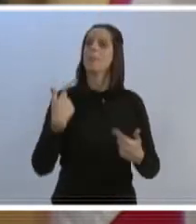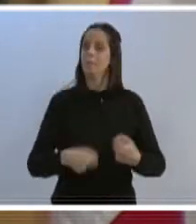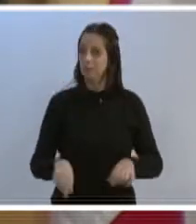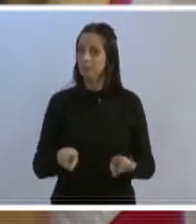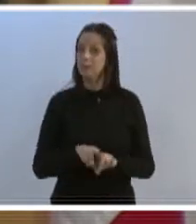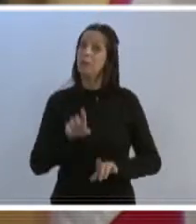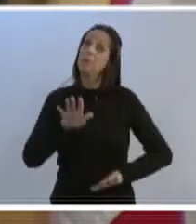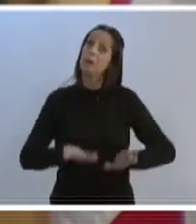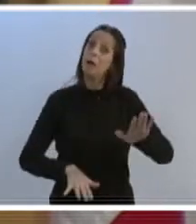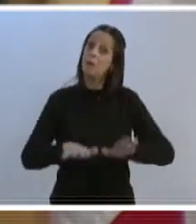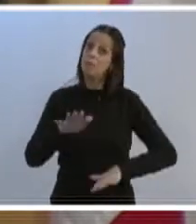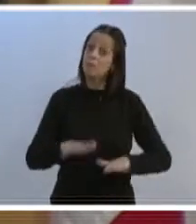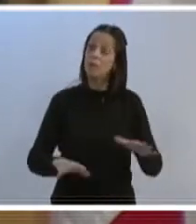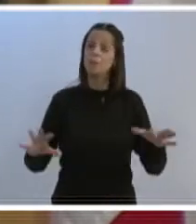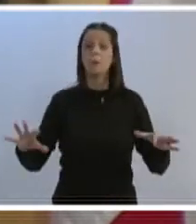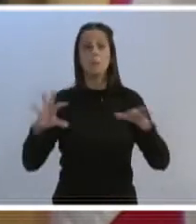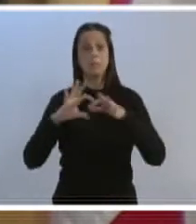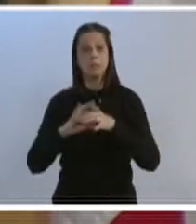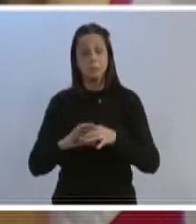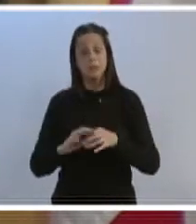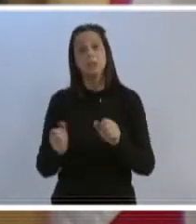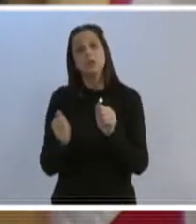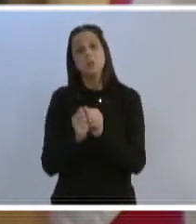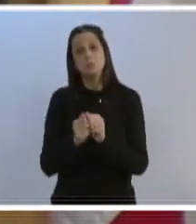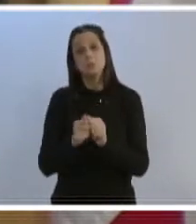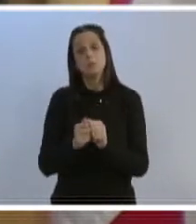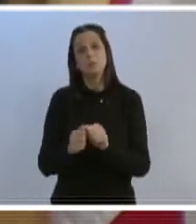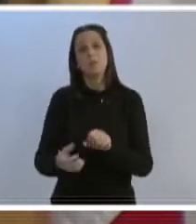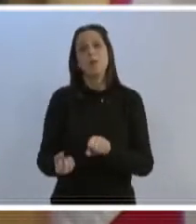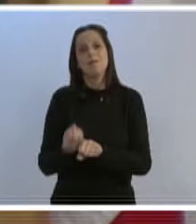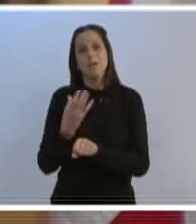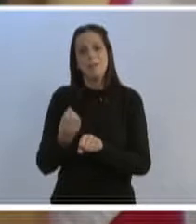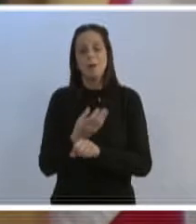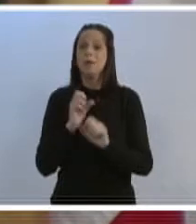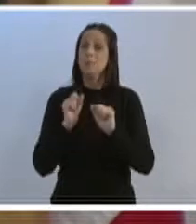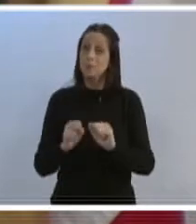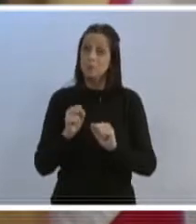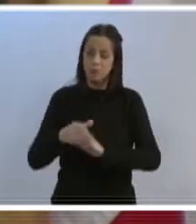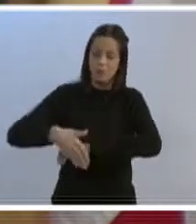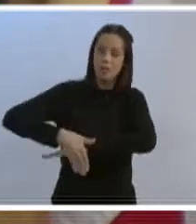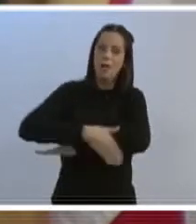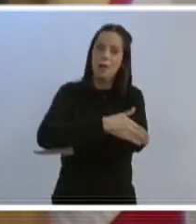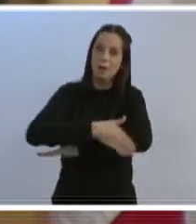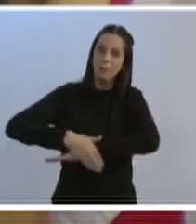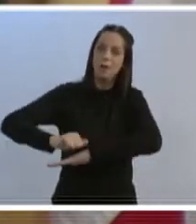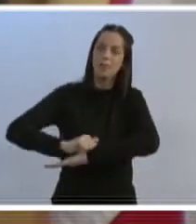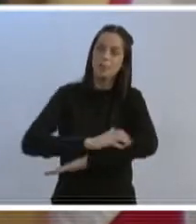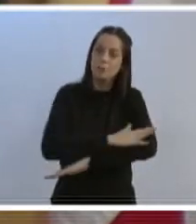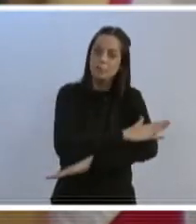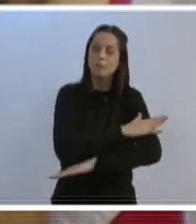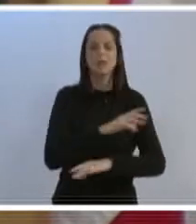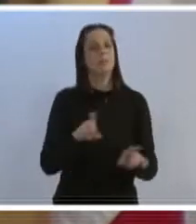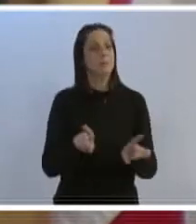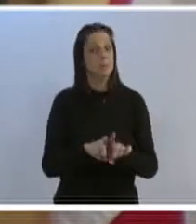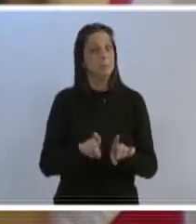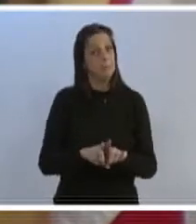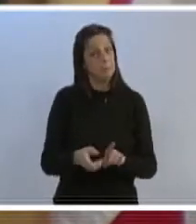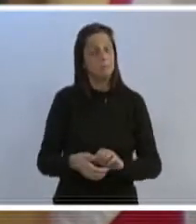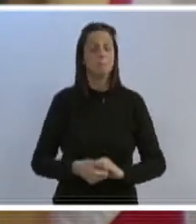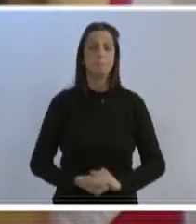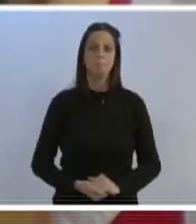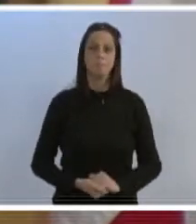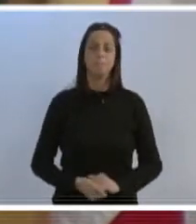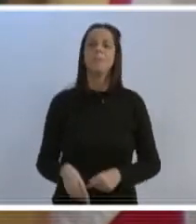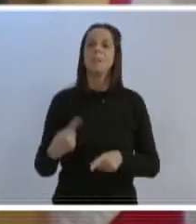é uma parceria com o samae possa viabilizar a pavimentação daquela via pois